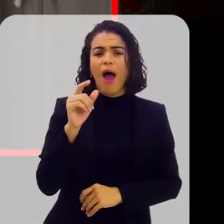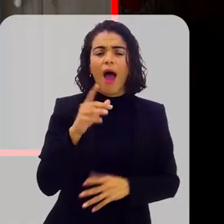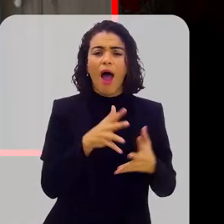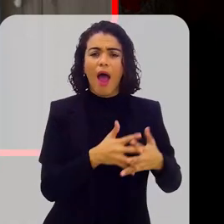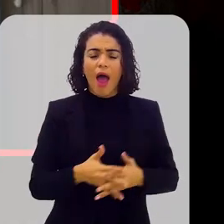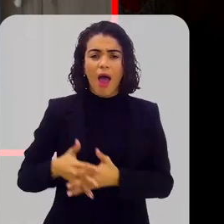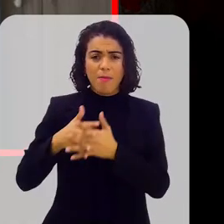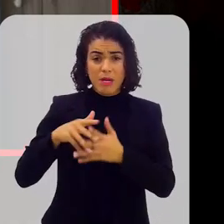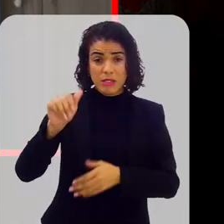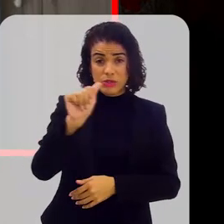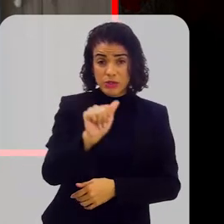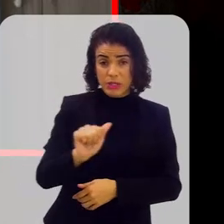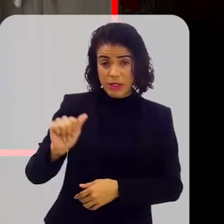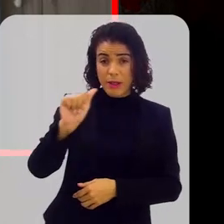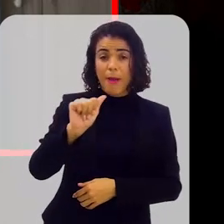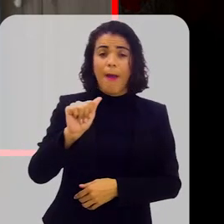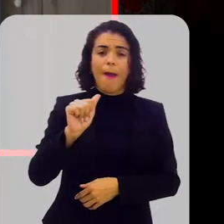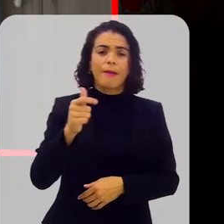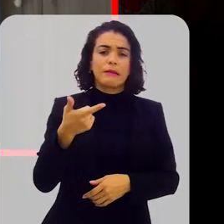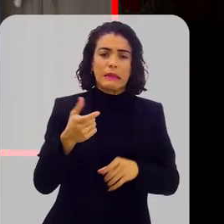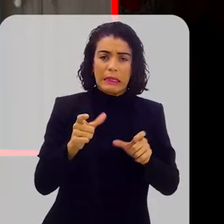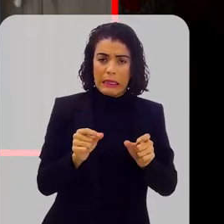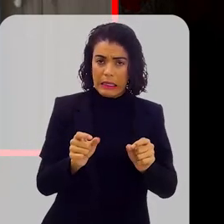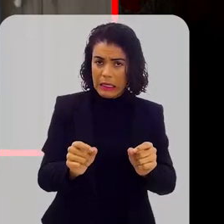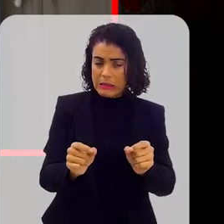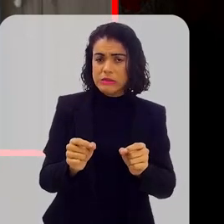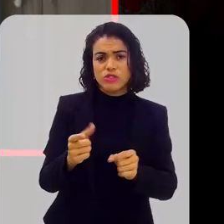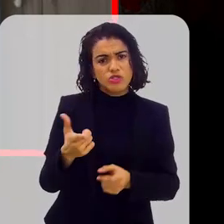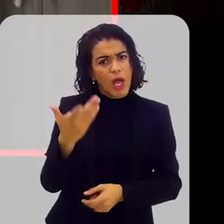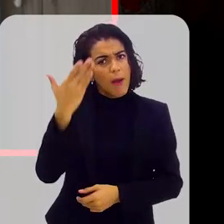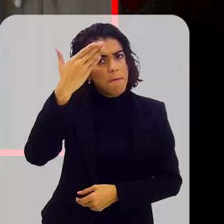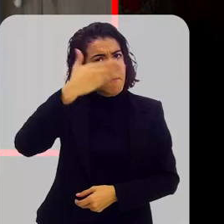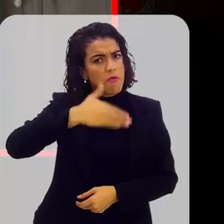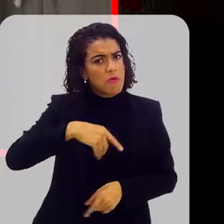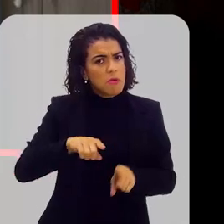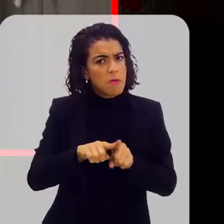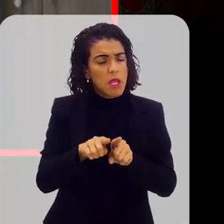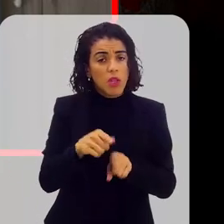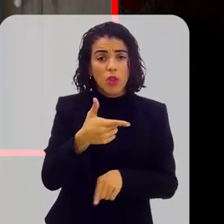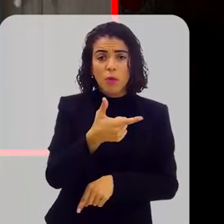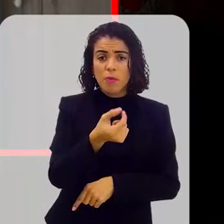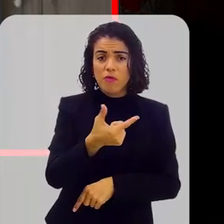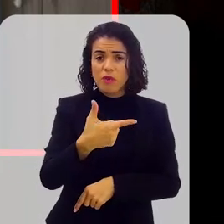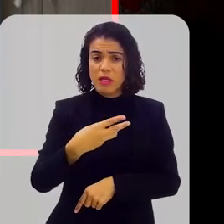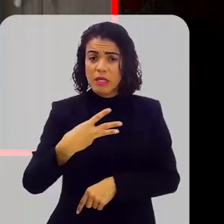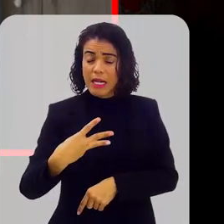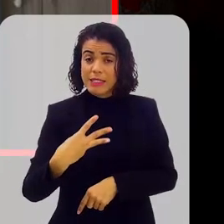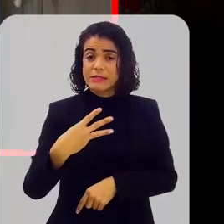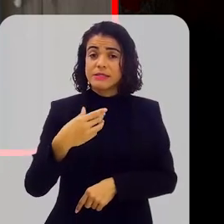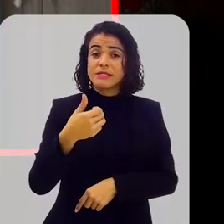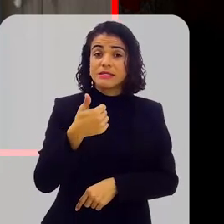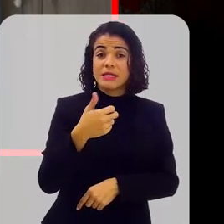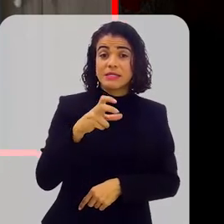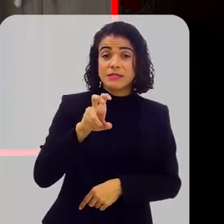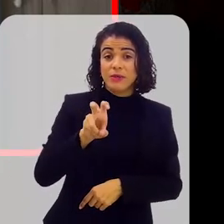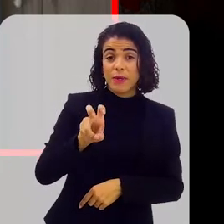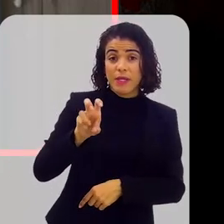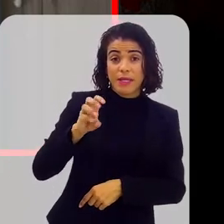Porque a American Cancer Society, que é a Sociedade Americana do Câncer, ela também estimou que em